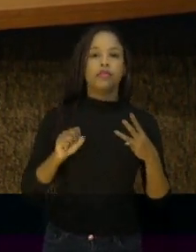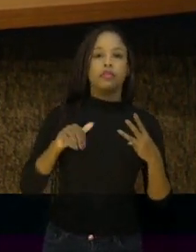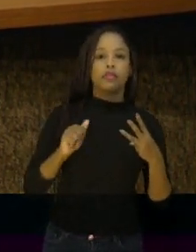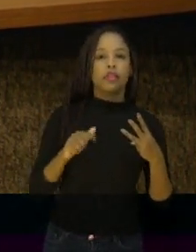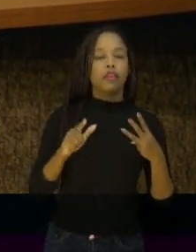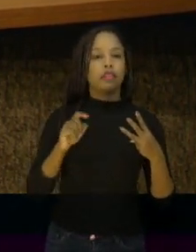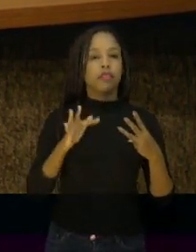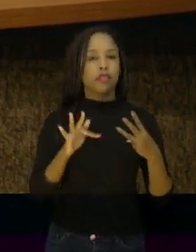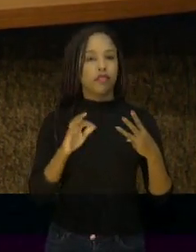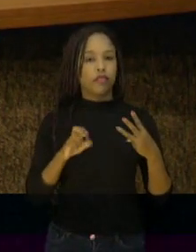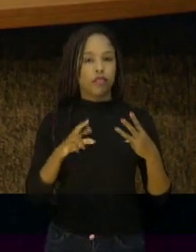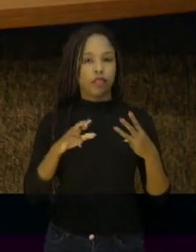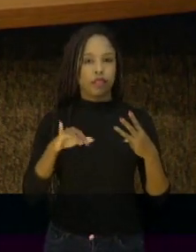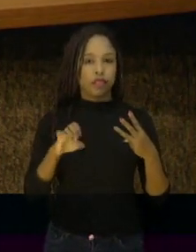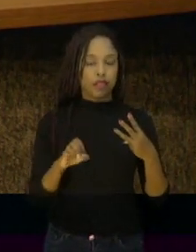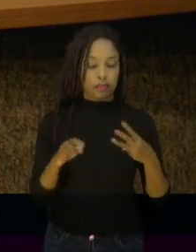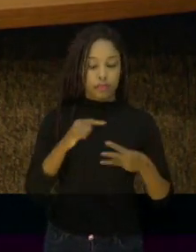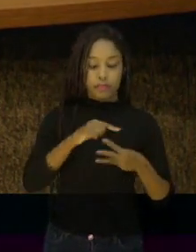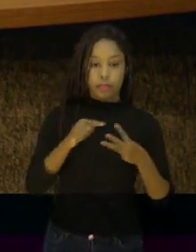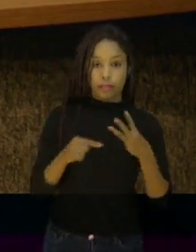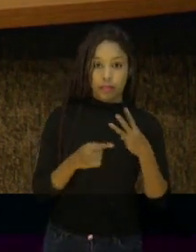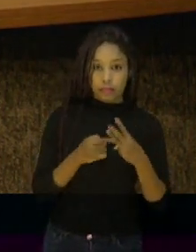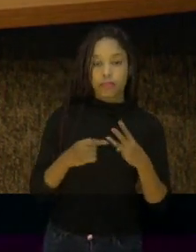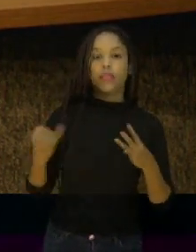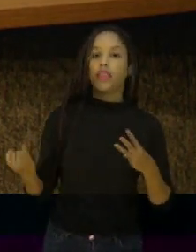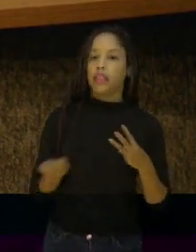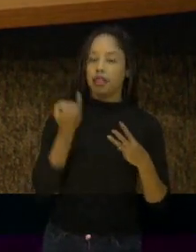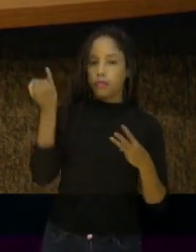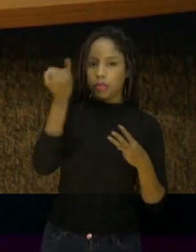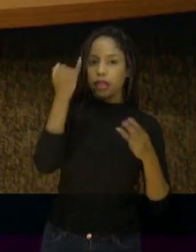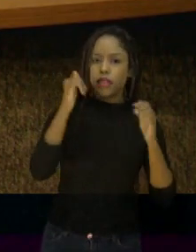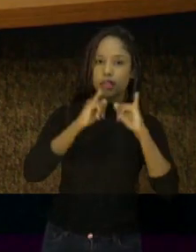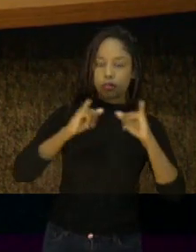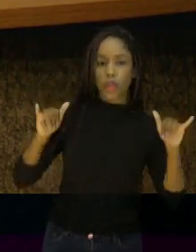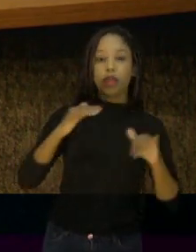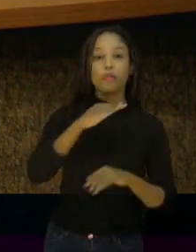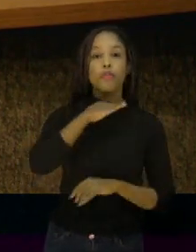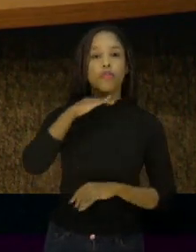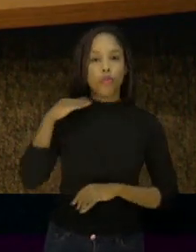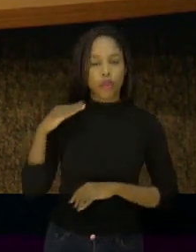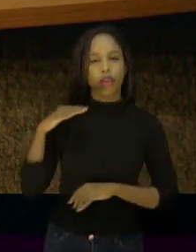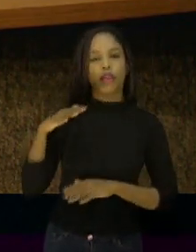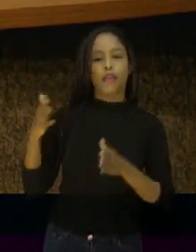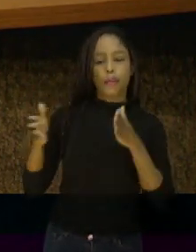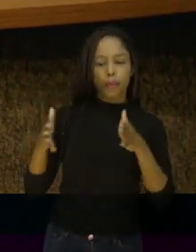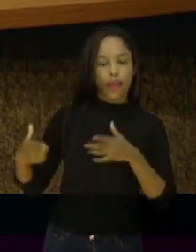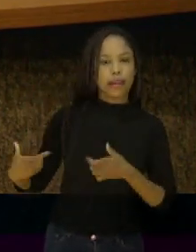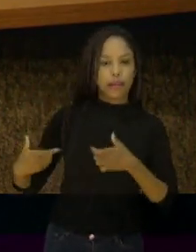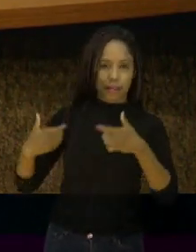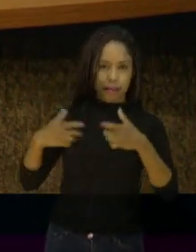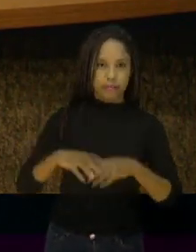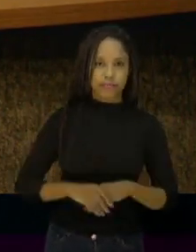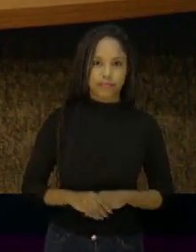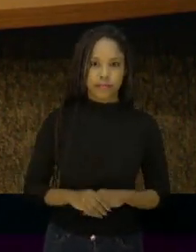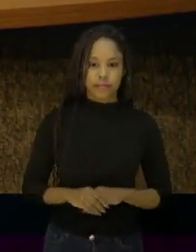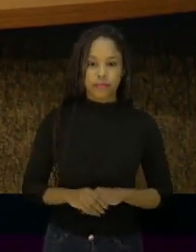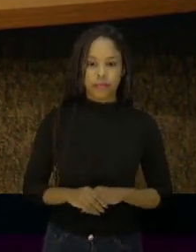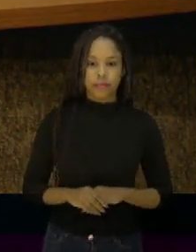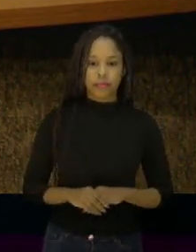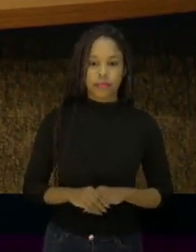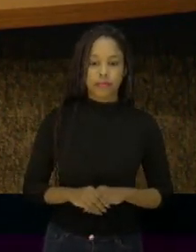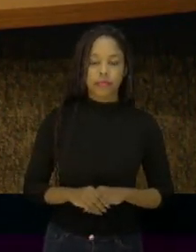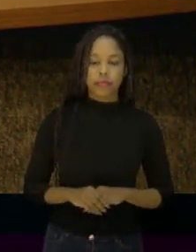Matos. Os três últimos, é importante registrar, morreram em combate. Nesta página